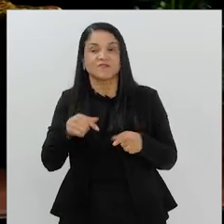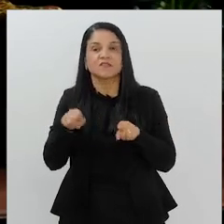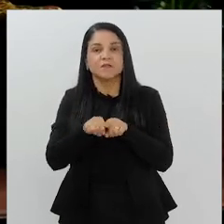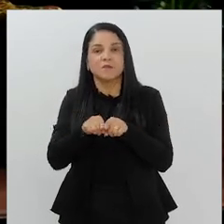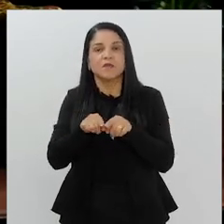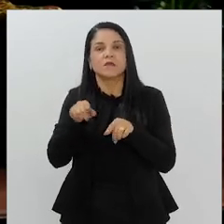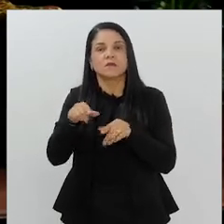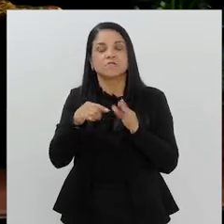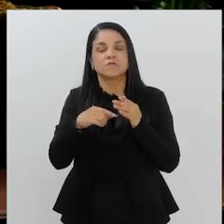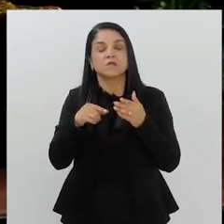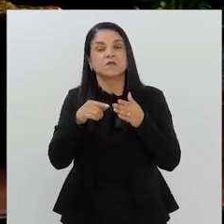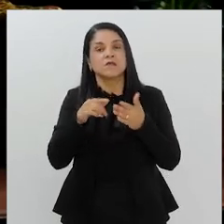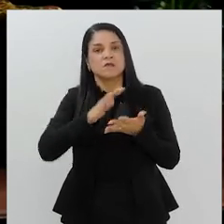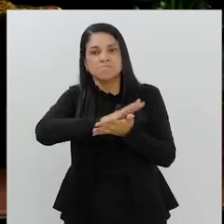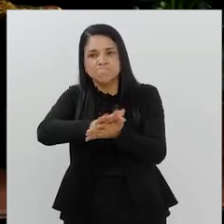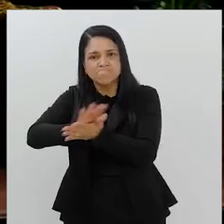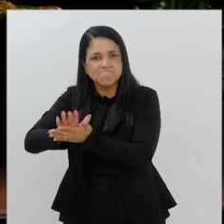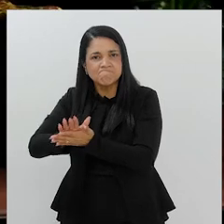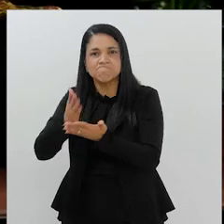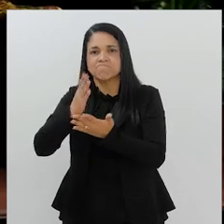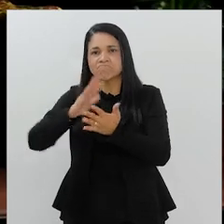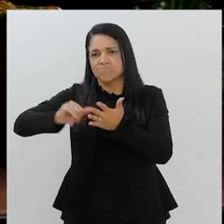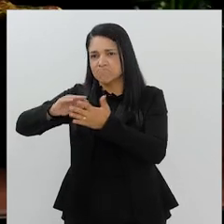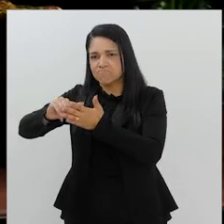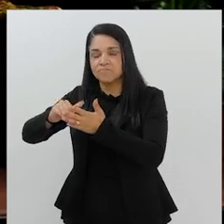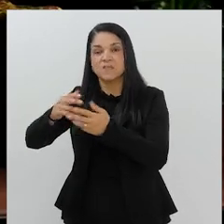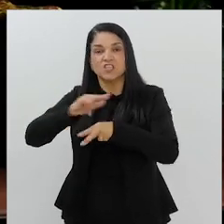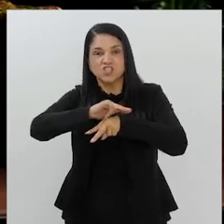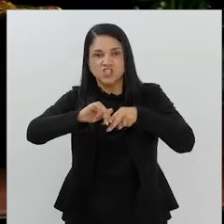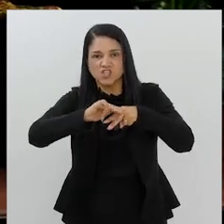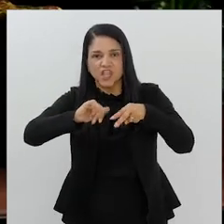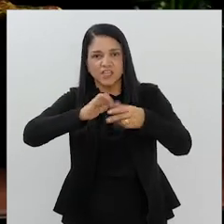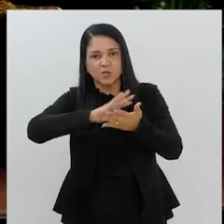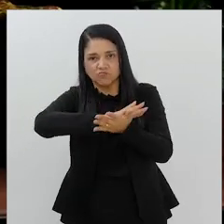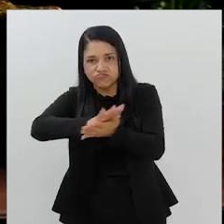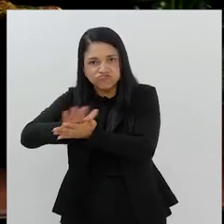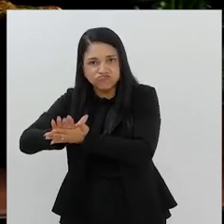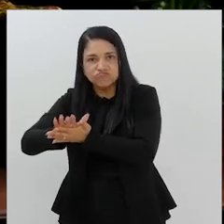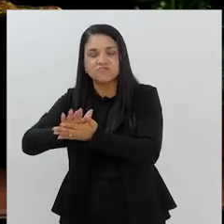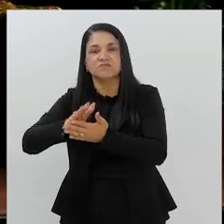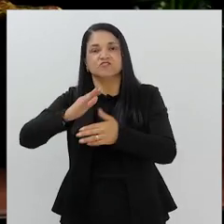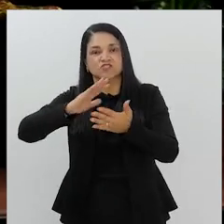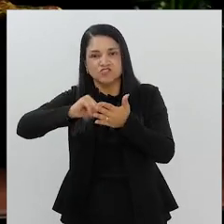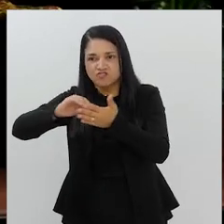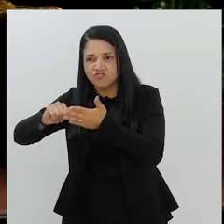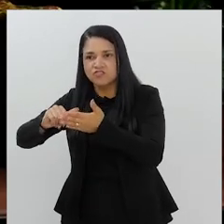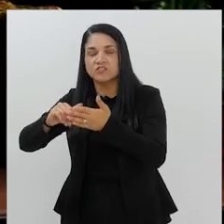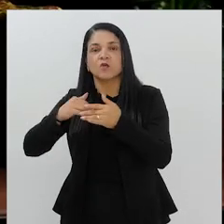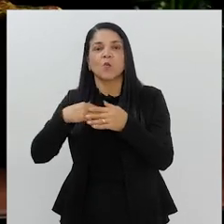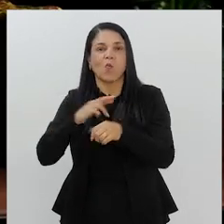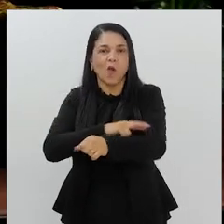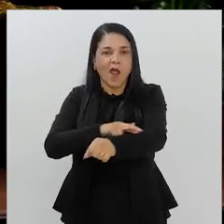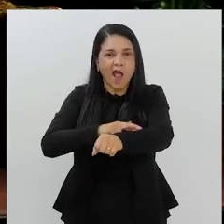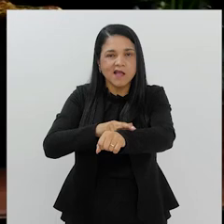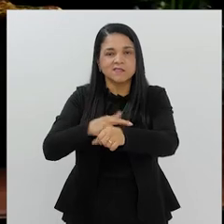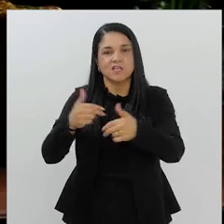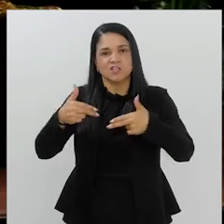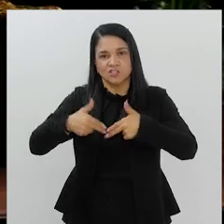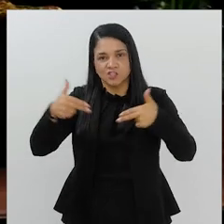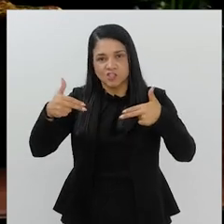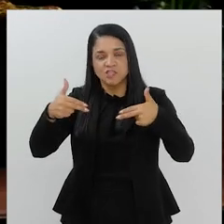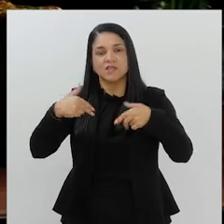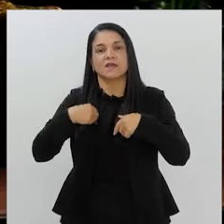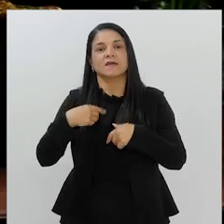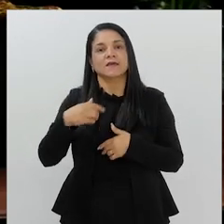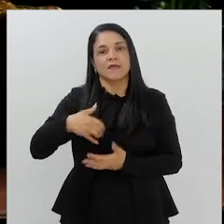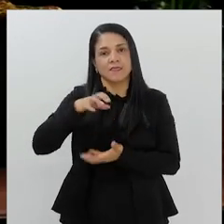Rita diz o seguinte eliminar todas as formas de discriminação de gênero em nas suas interseções com Raça